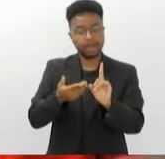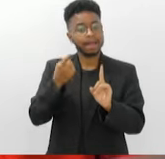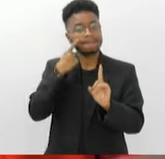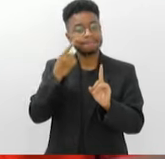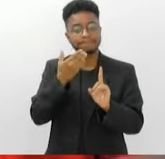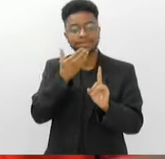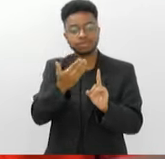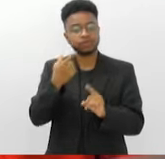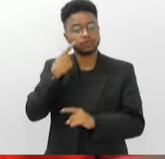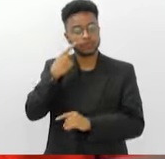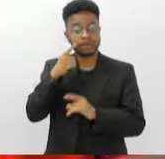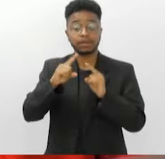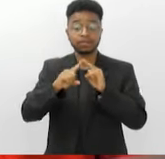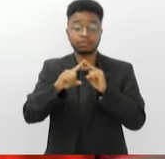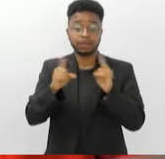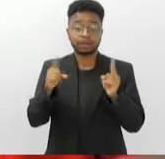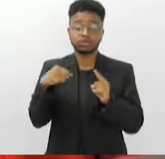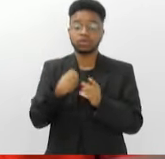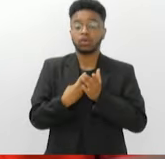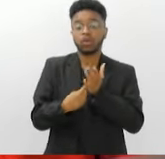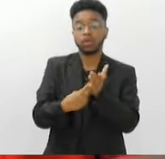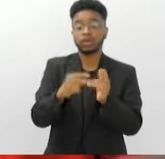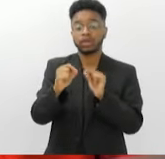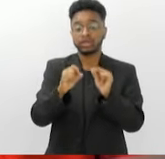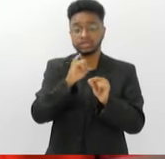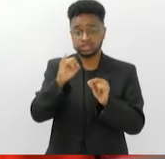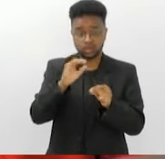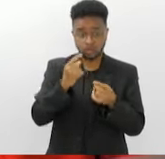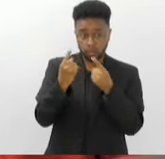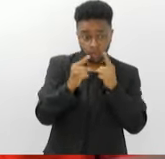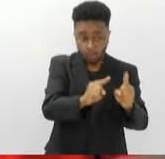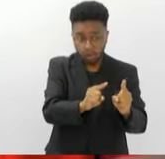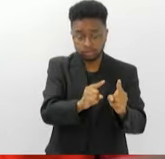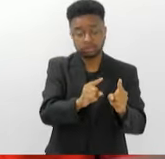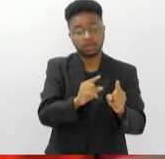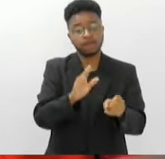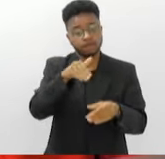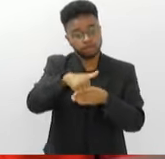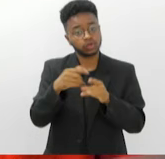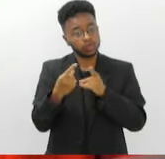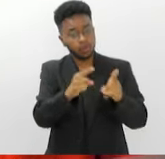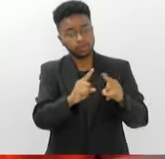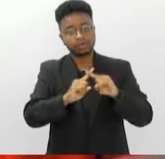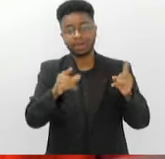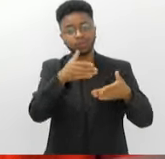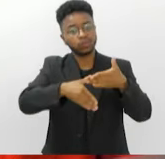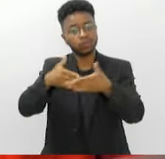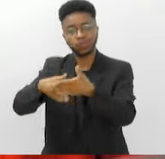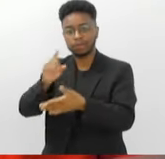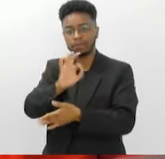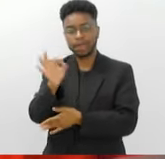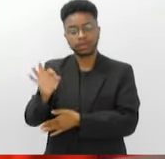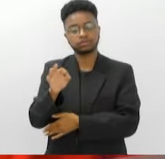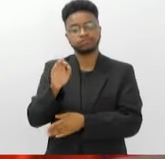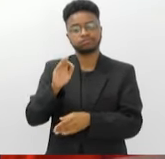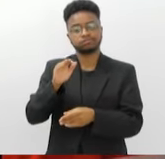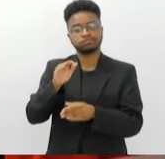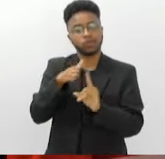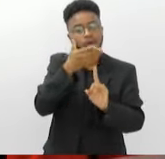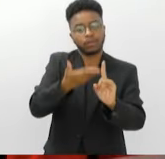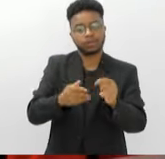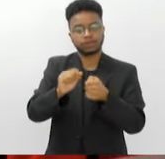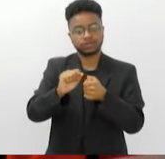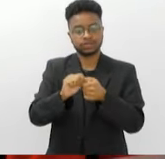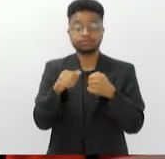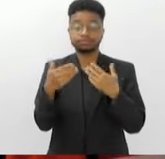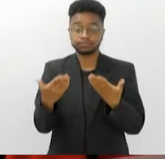nós, que foi o seguinte: quem for contra, vota contra, mas não impede cada um de homenagear quem queira homenagear. Então, a